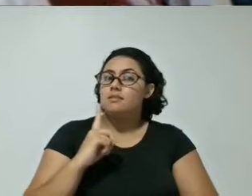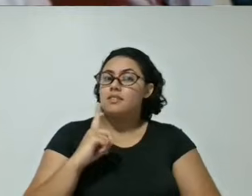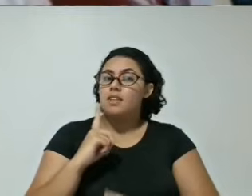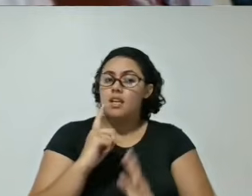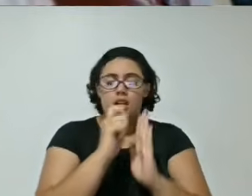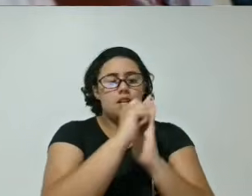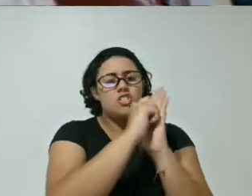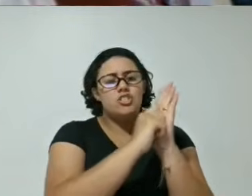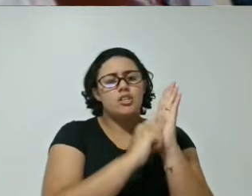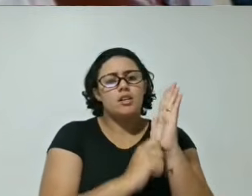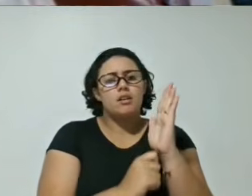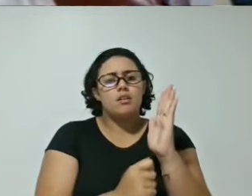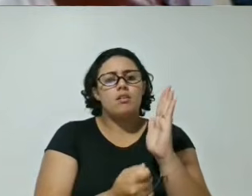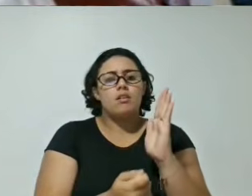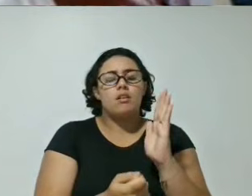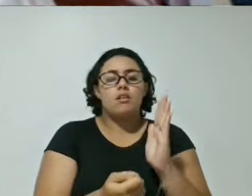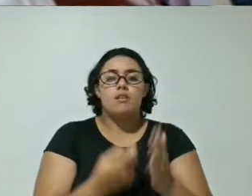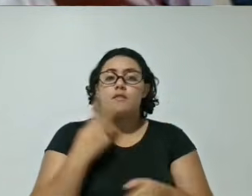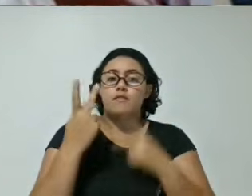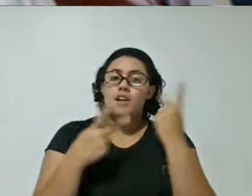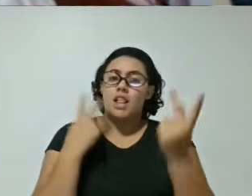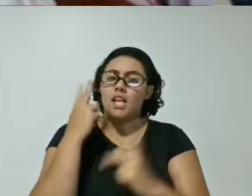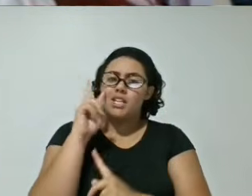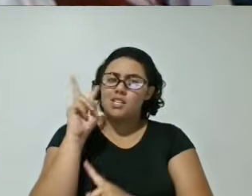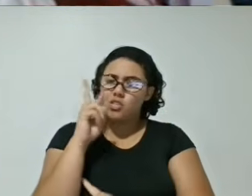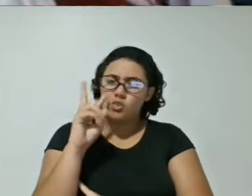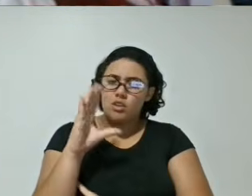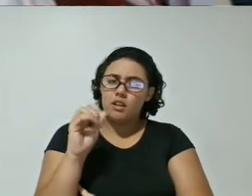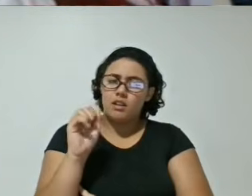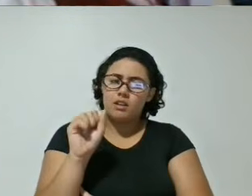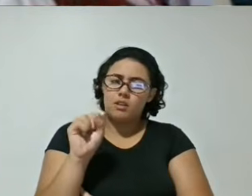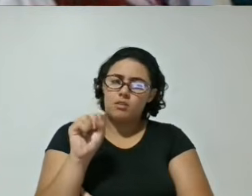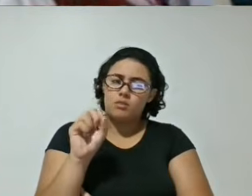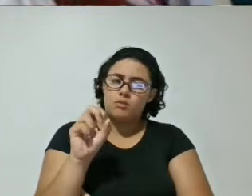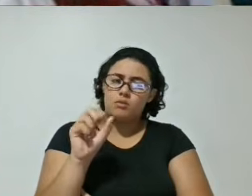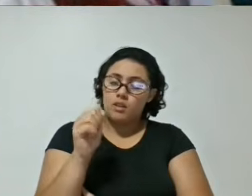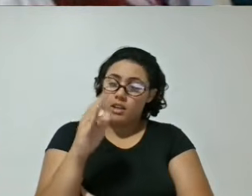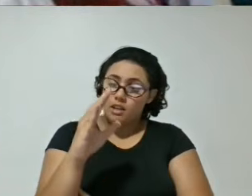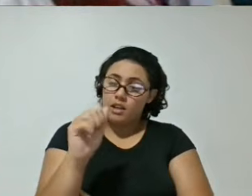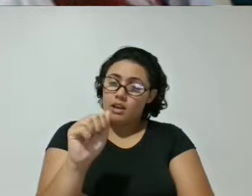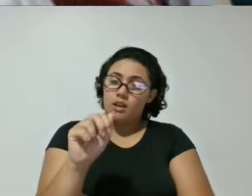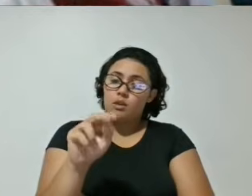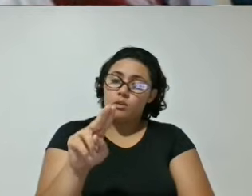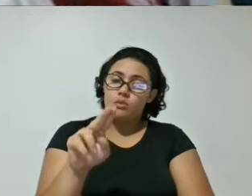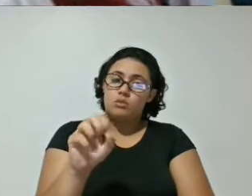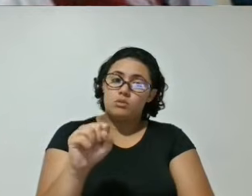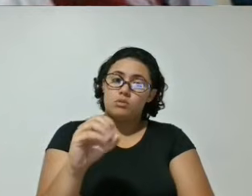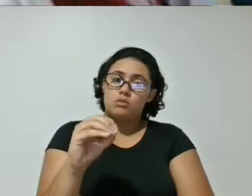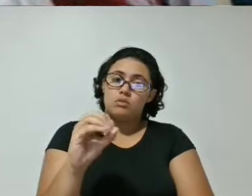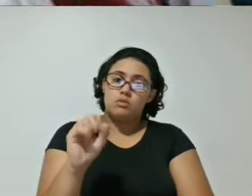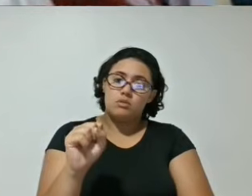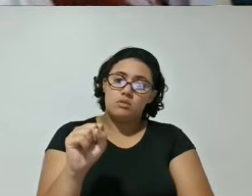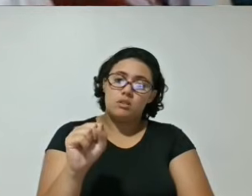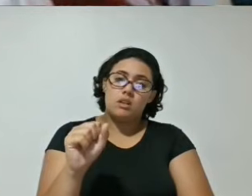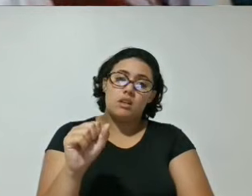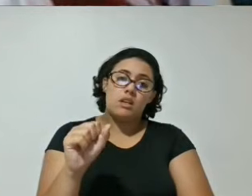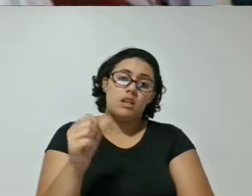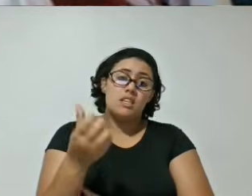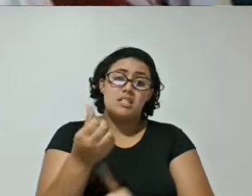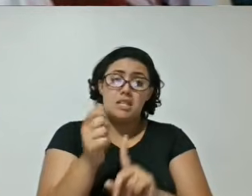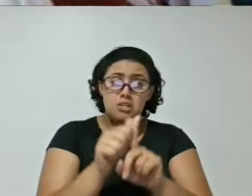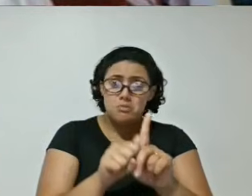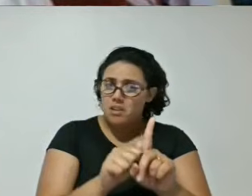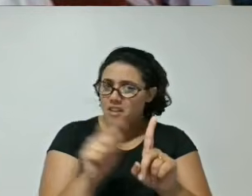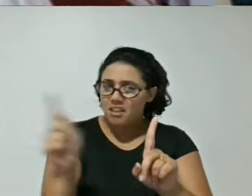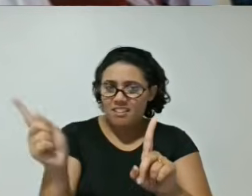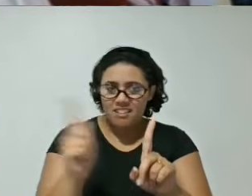escritora, contadora de causa. Essa mulher teve 10 anos de sobrevida por causa da cultura. Ela viveu 10 anos, ela tinha